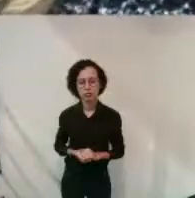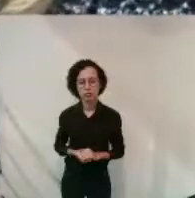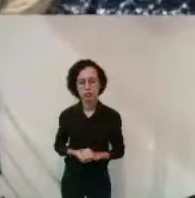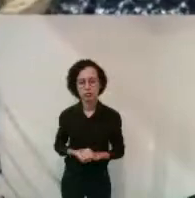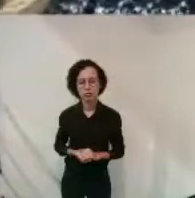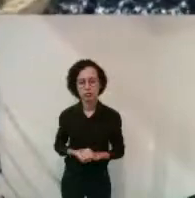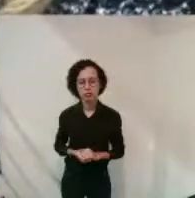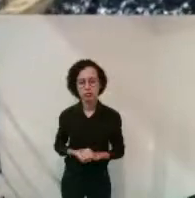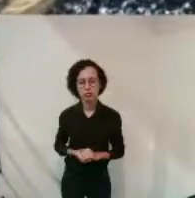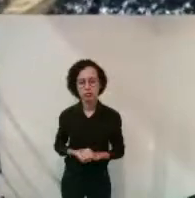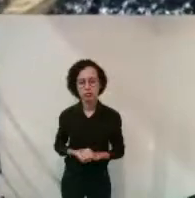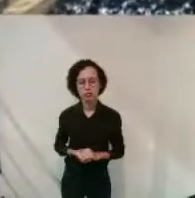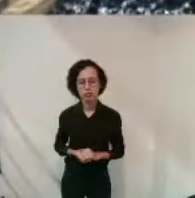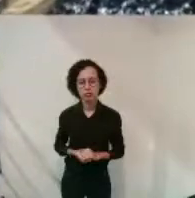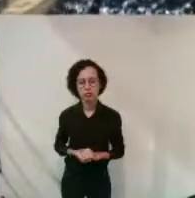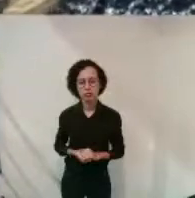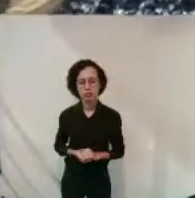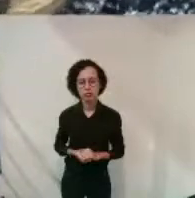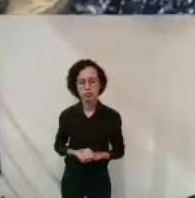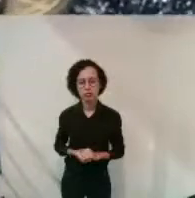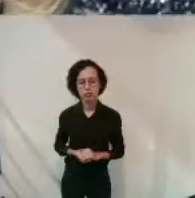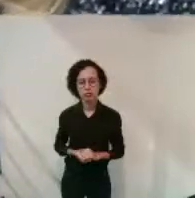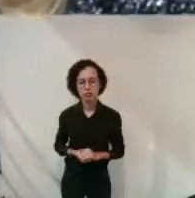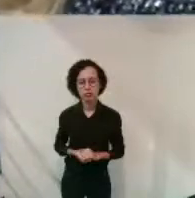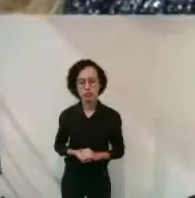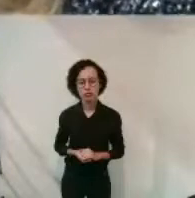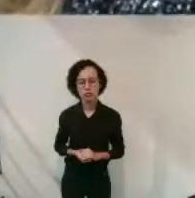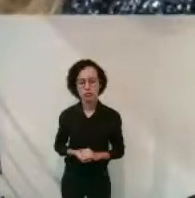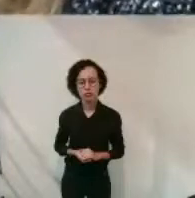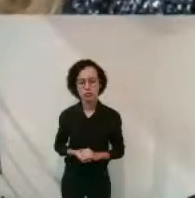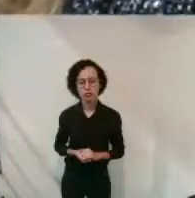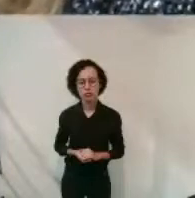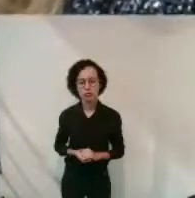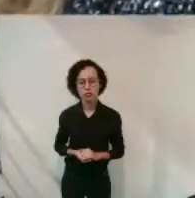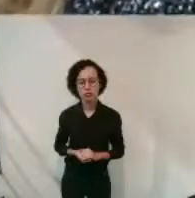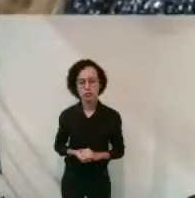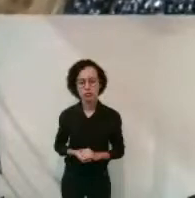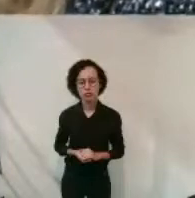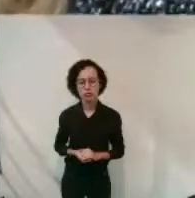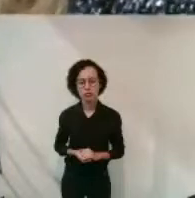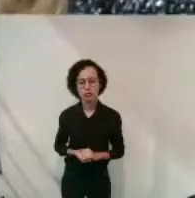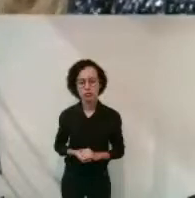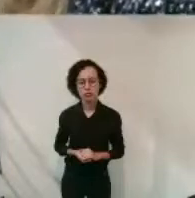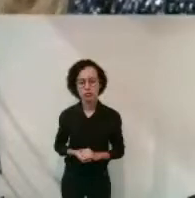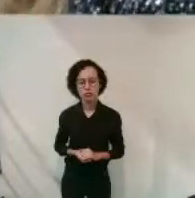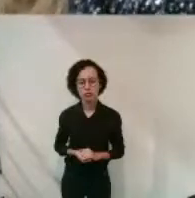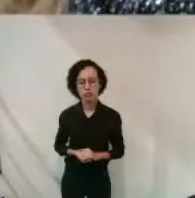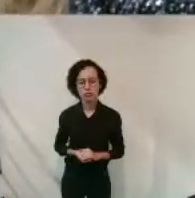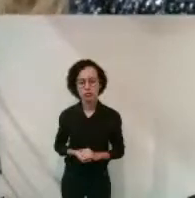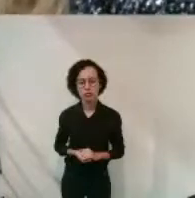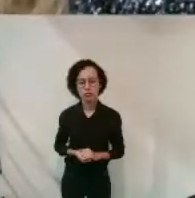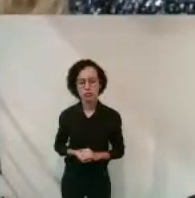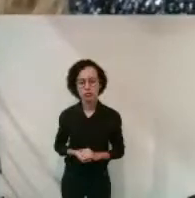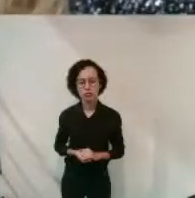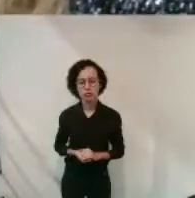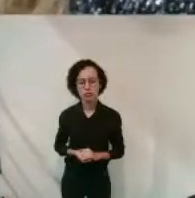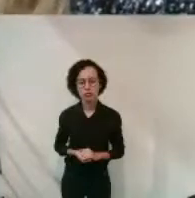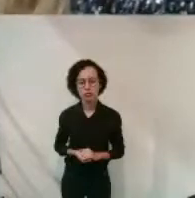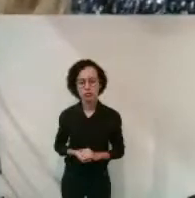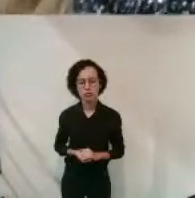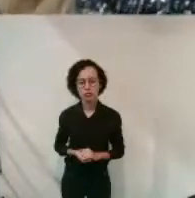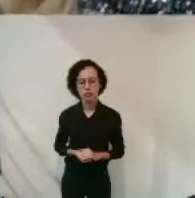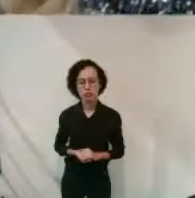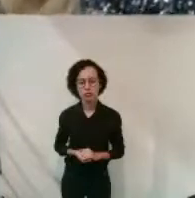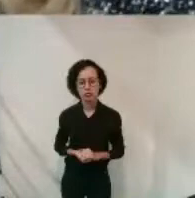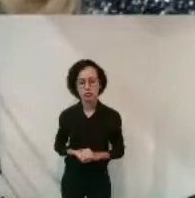desse passivo dos antigos lixões. Outro problema que nós verificamos que se repetia por todo o Brasil é